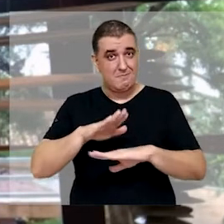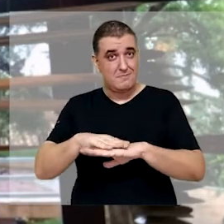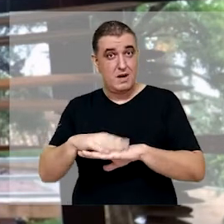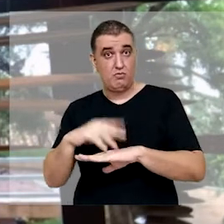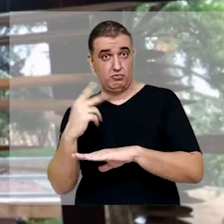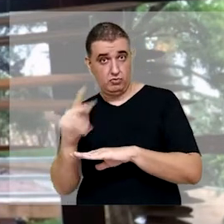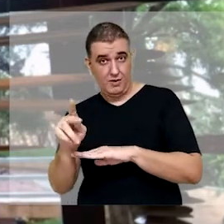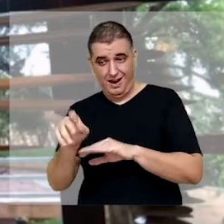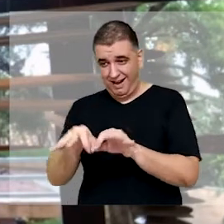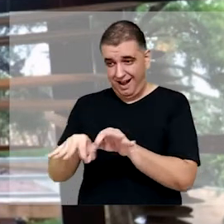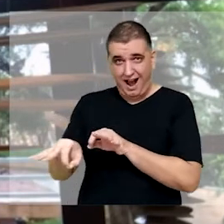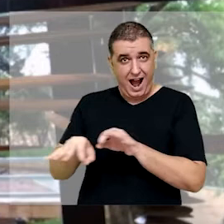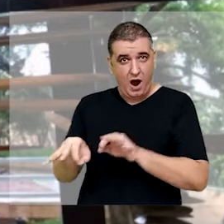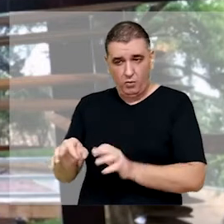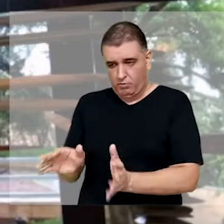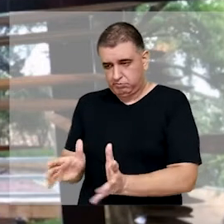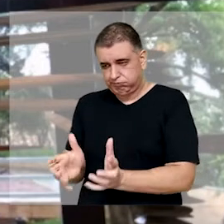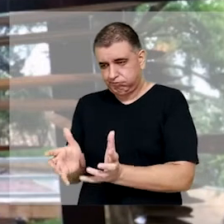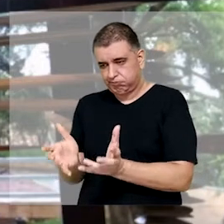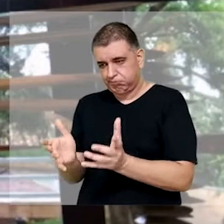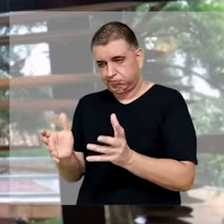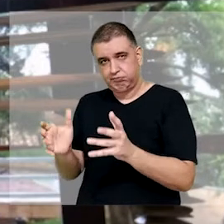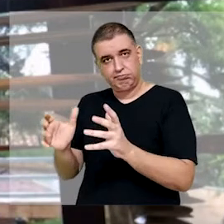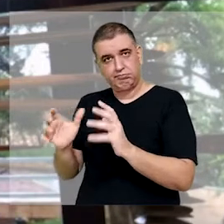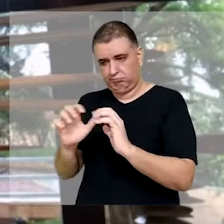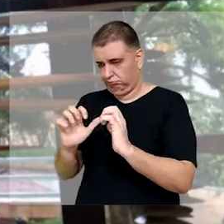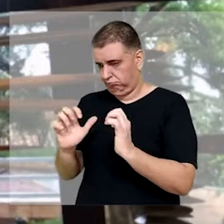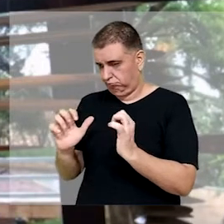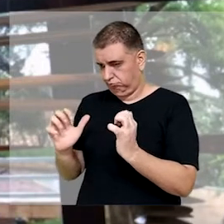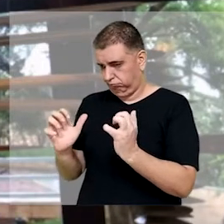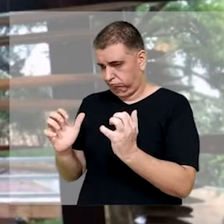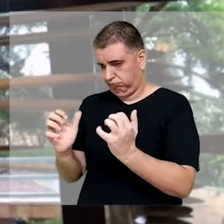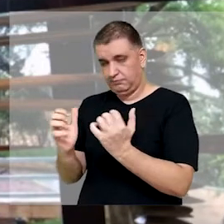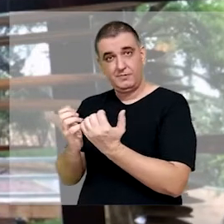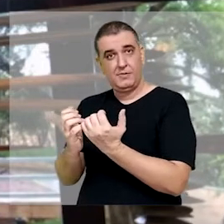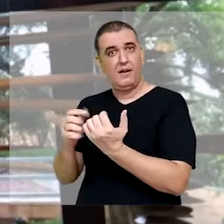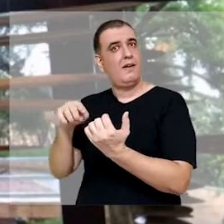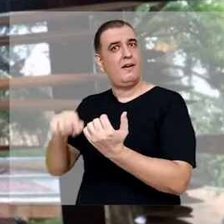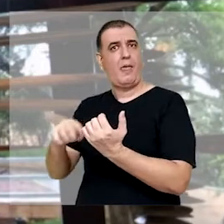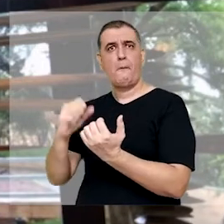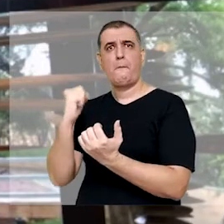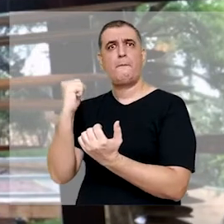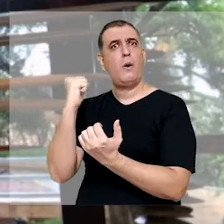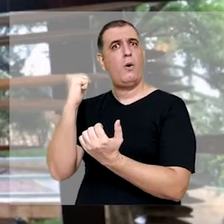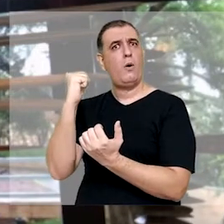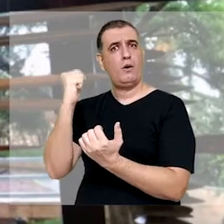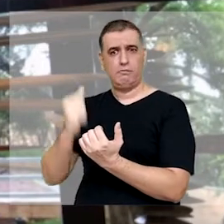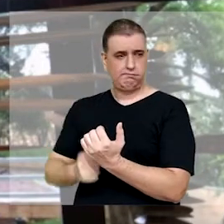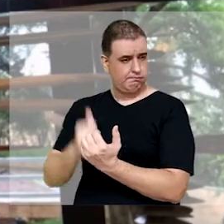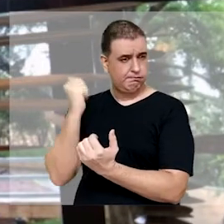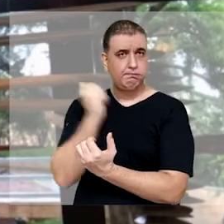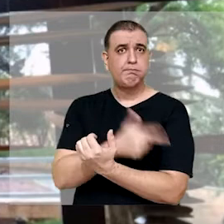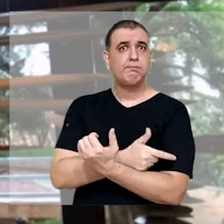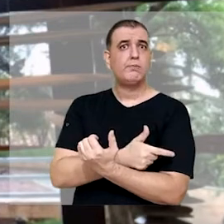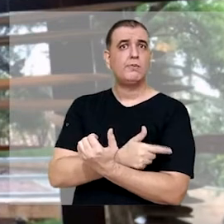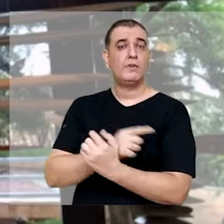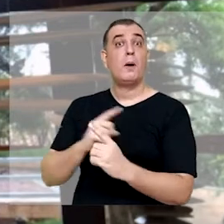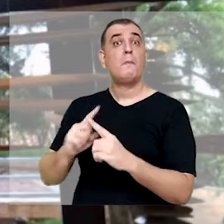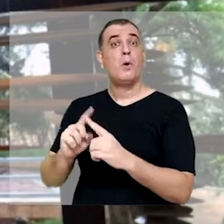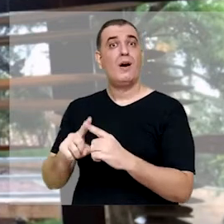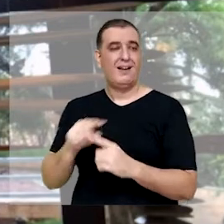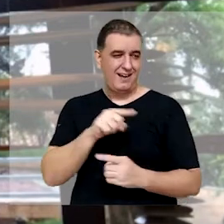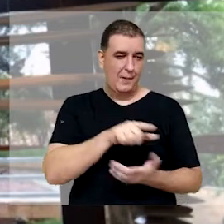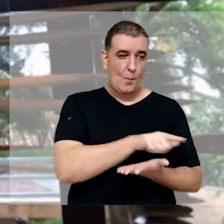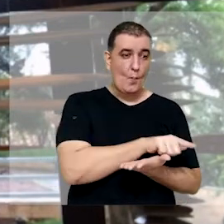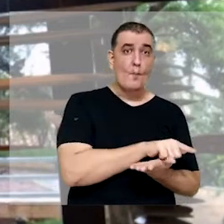você constrói algo tridimensional, é muito forte. Então eu percebi que essa construção, essa